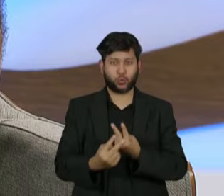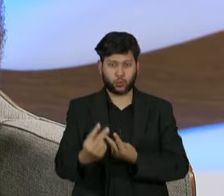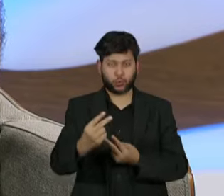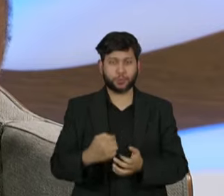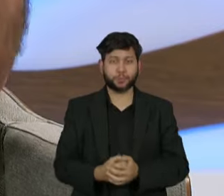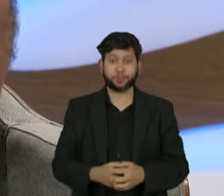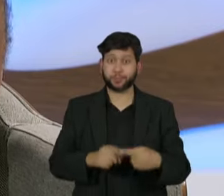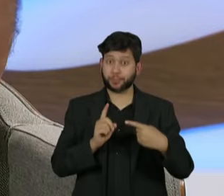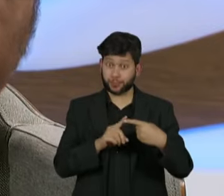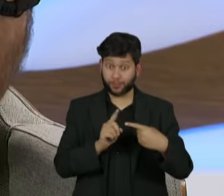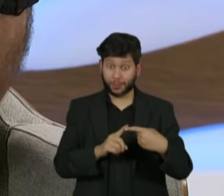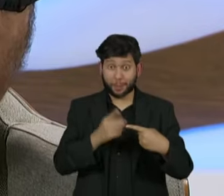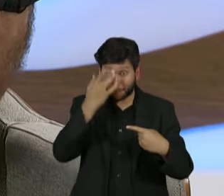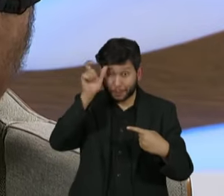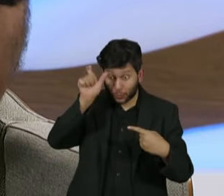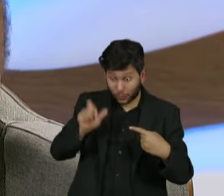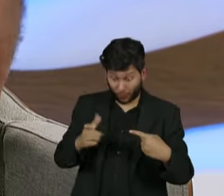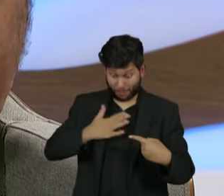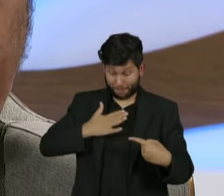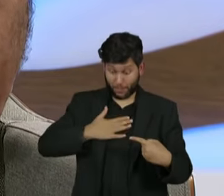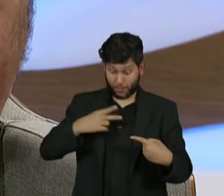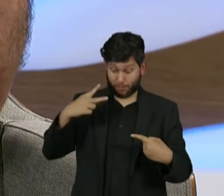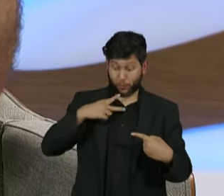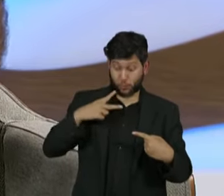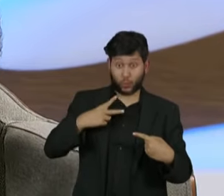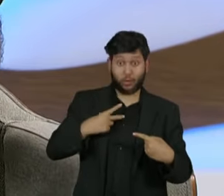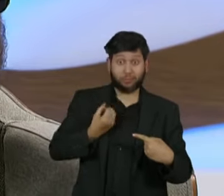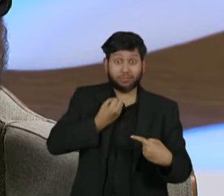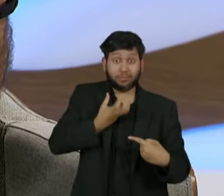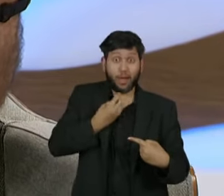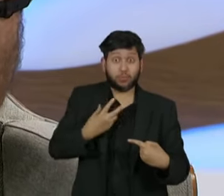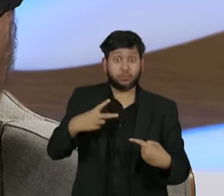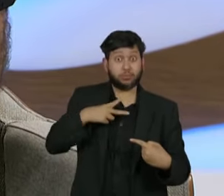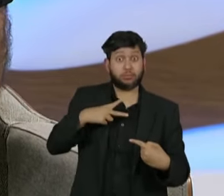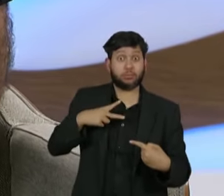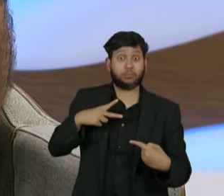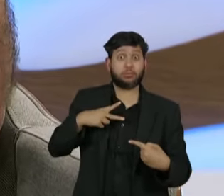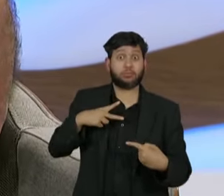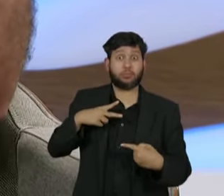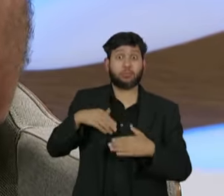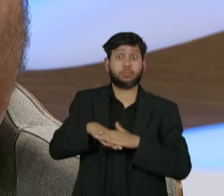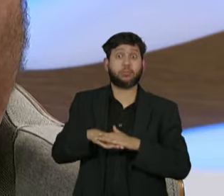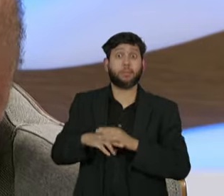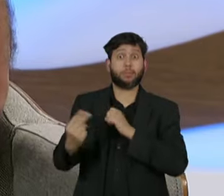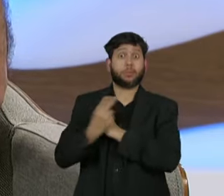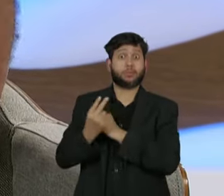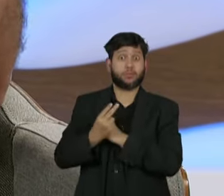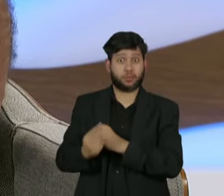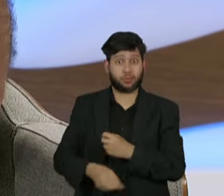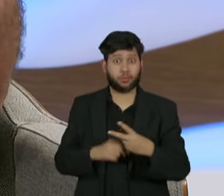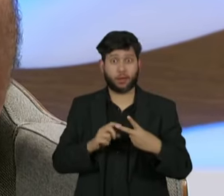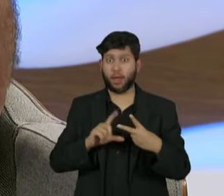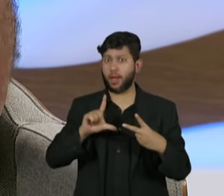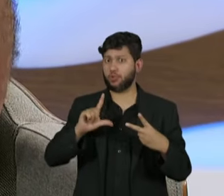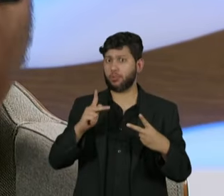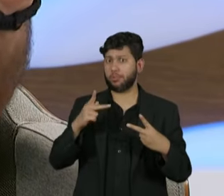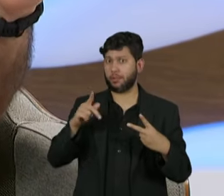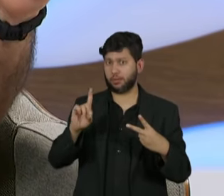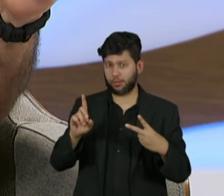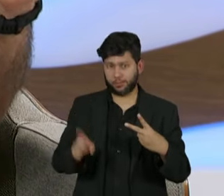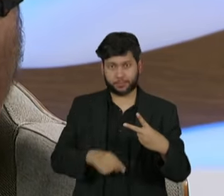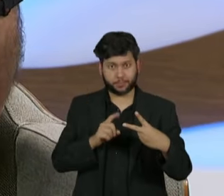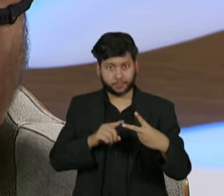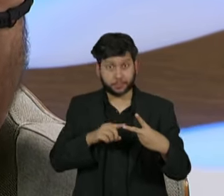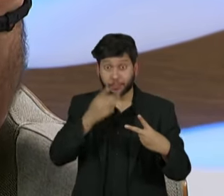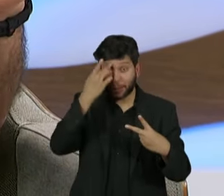proteger os dados das pessoas isso é o primeiro princípio a lgpd mais ou menos na conta disso segundo princípio é preciso proteger